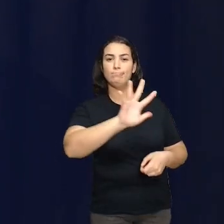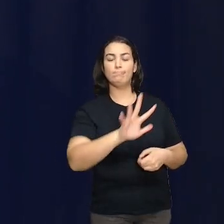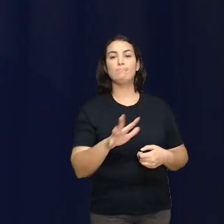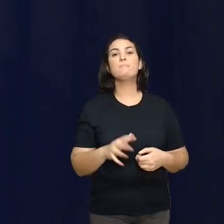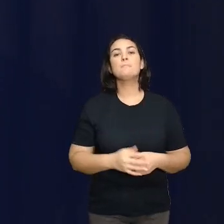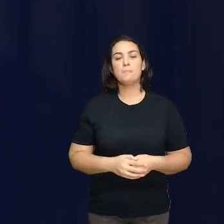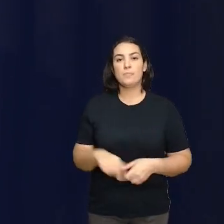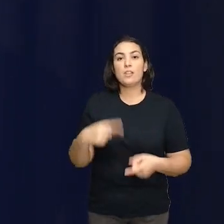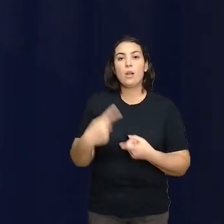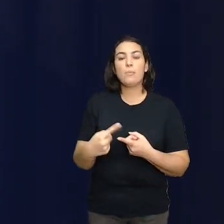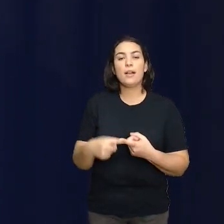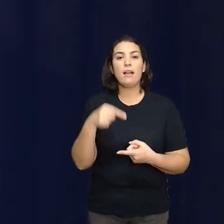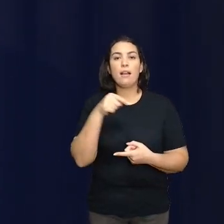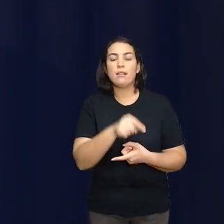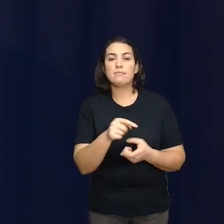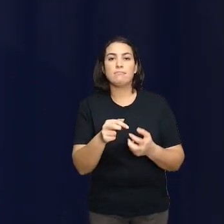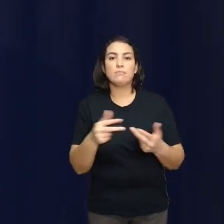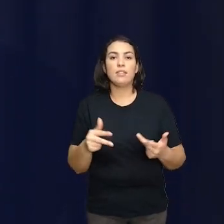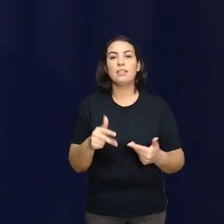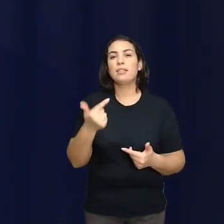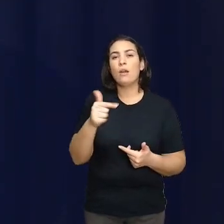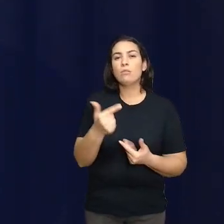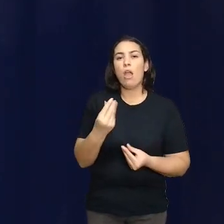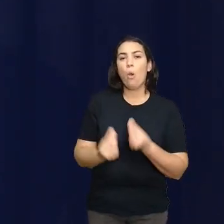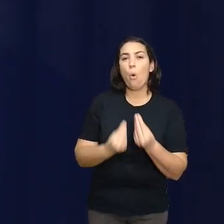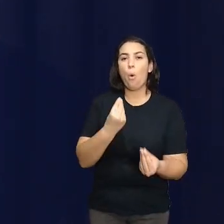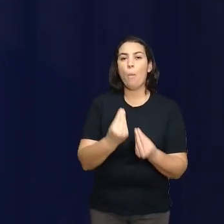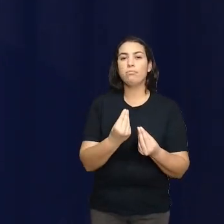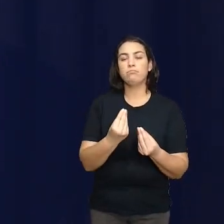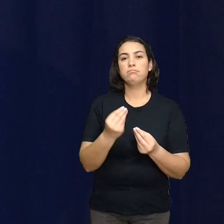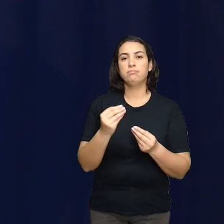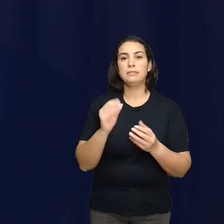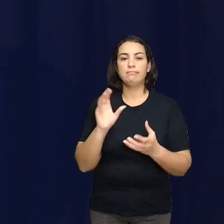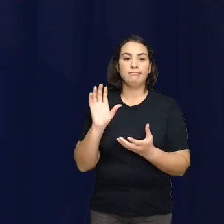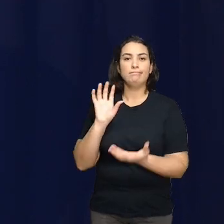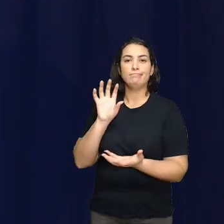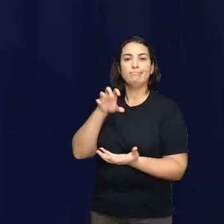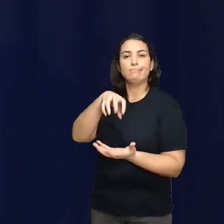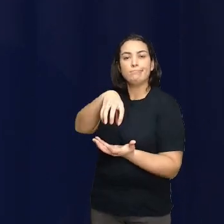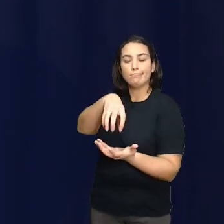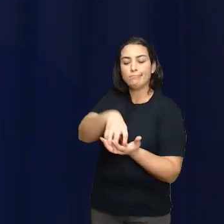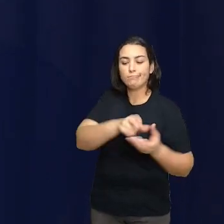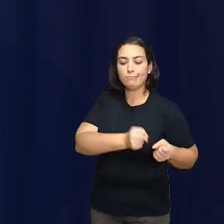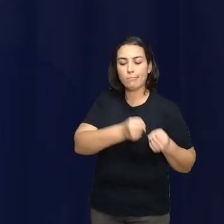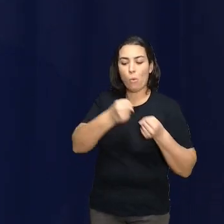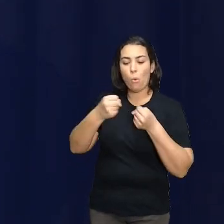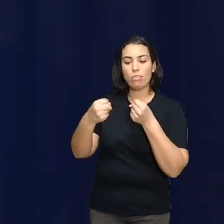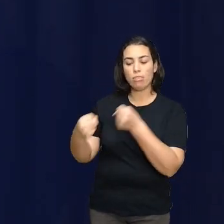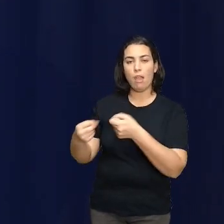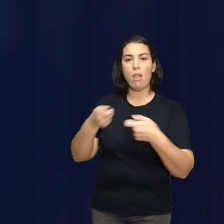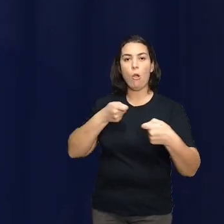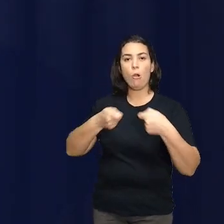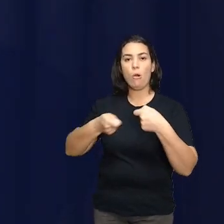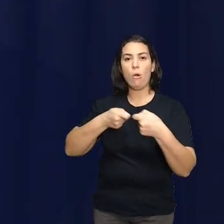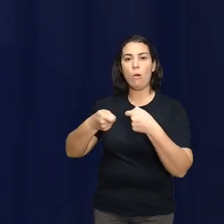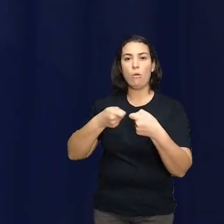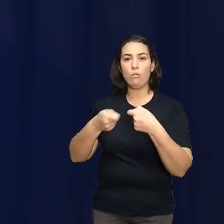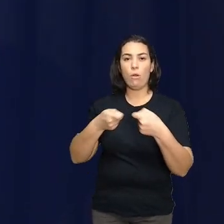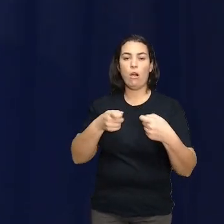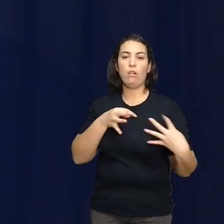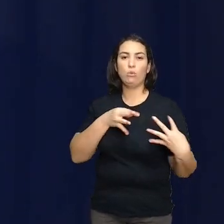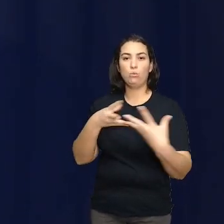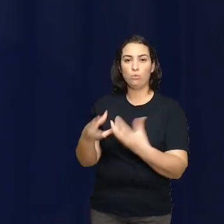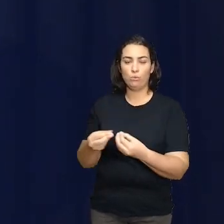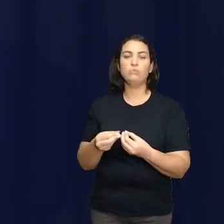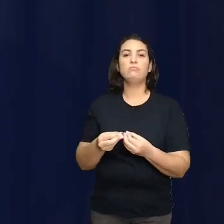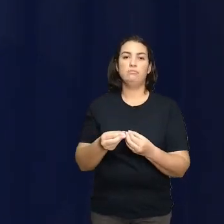tem um poder moderador central que controle tudo, né? Que gere esse universo das criptos, ou seja,